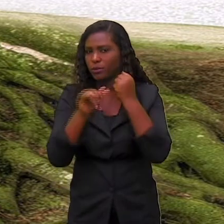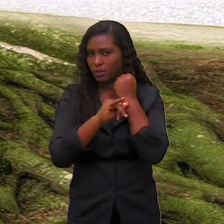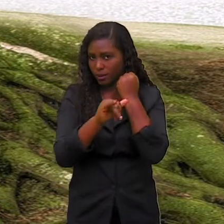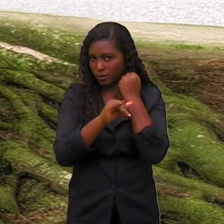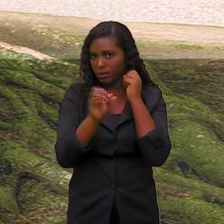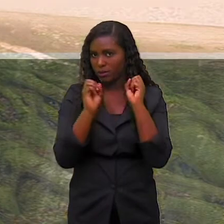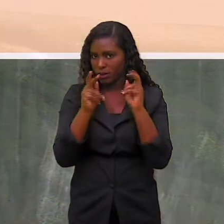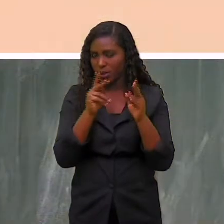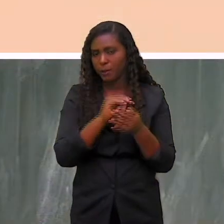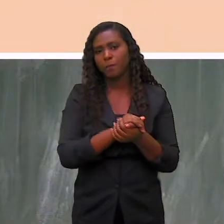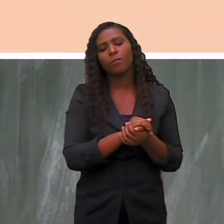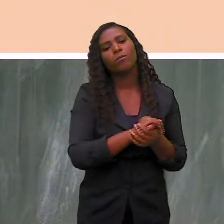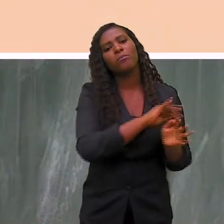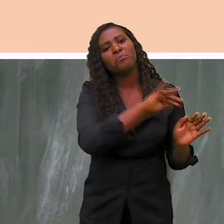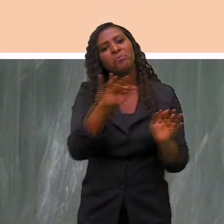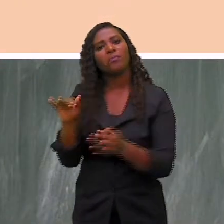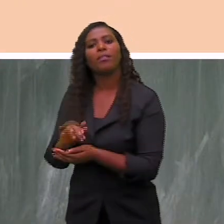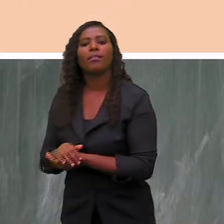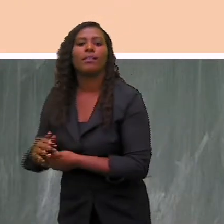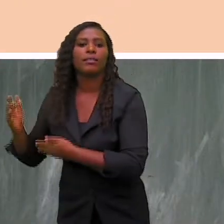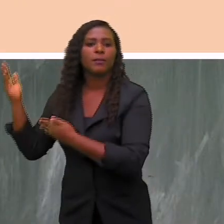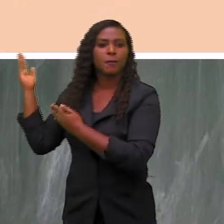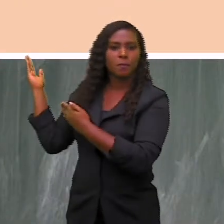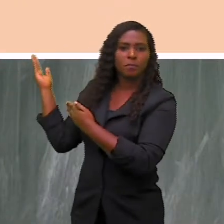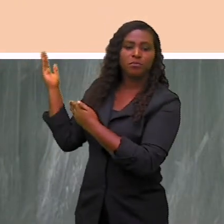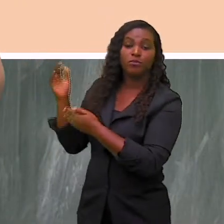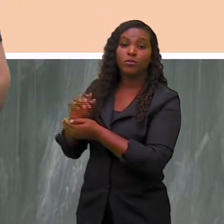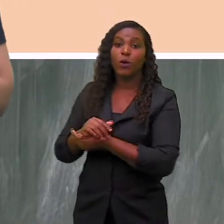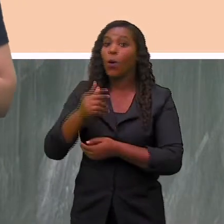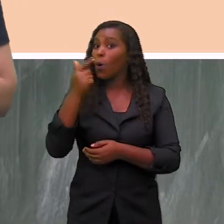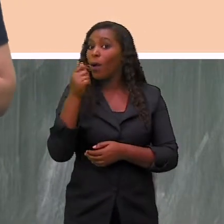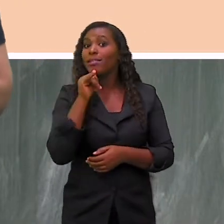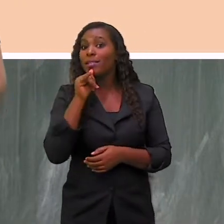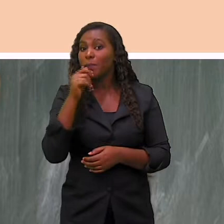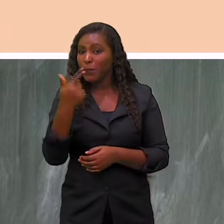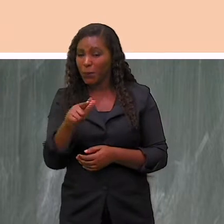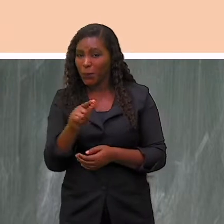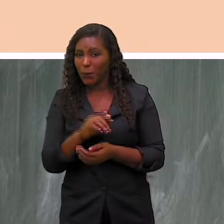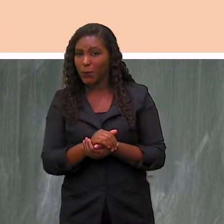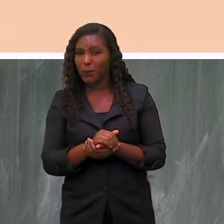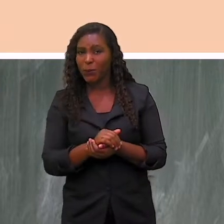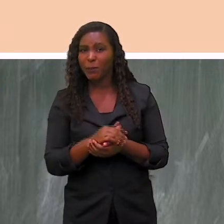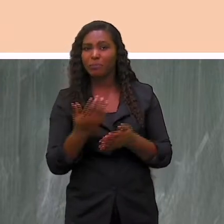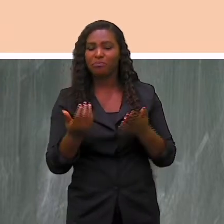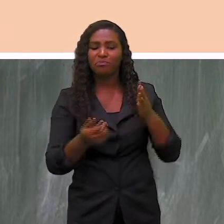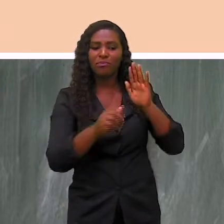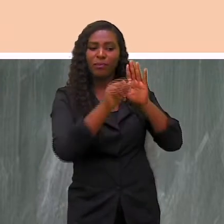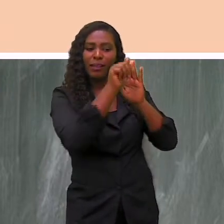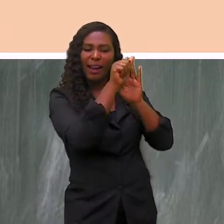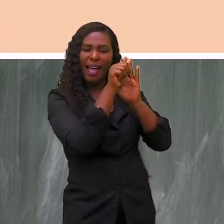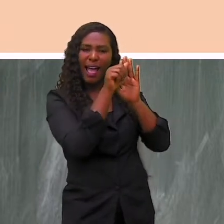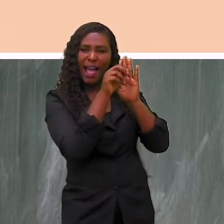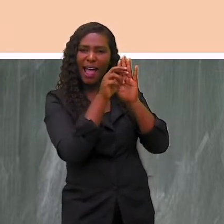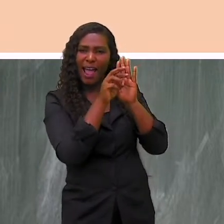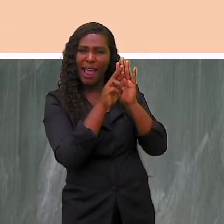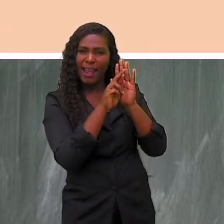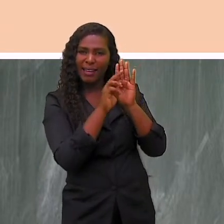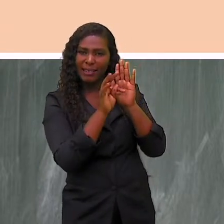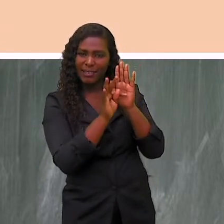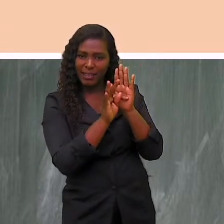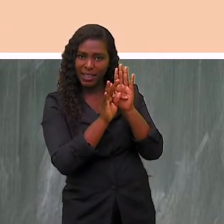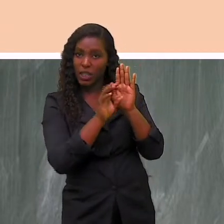exemplo? Outro que nós estudamos, artigo de opinião, isso. Para vocês, qual seria o